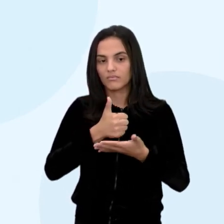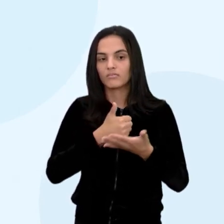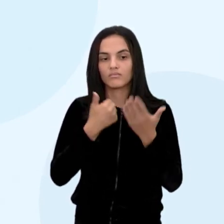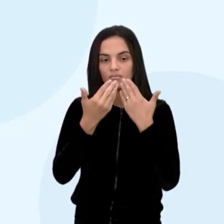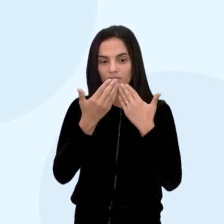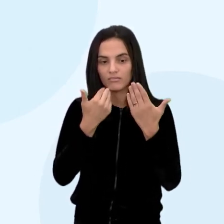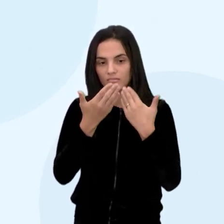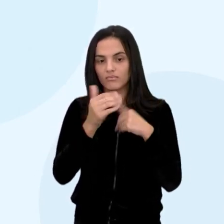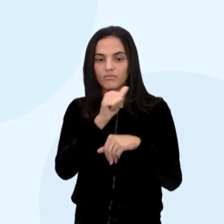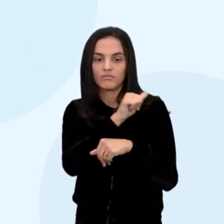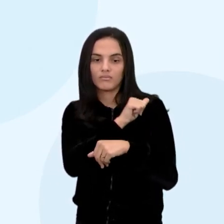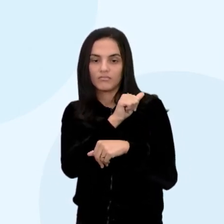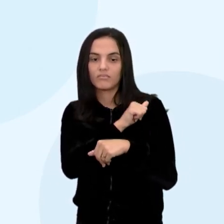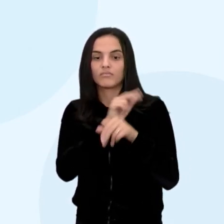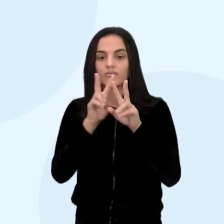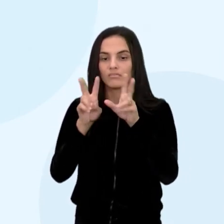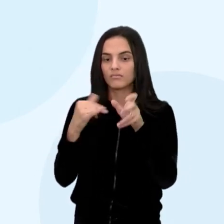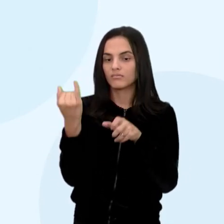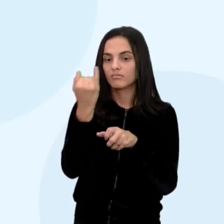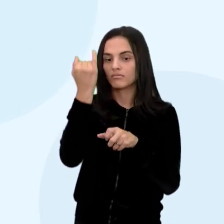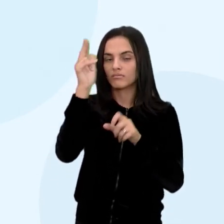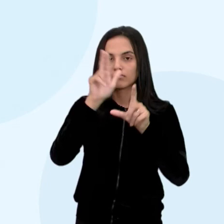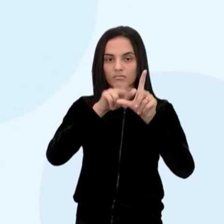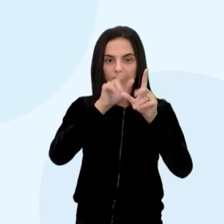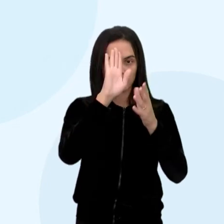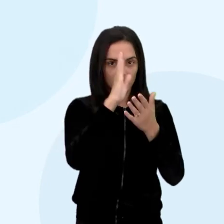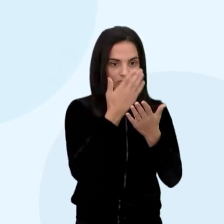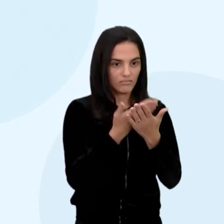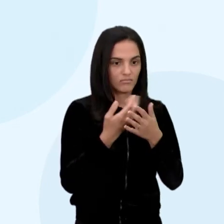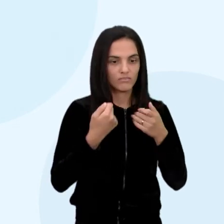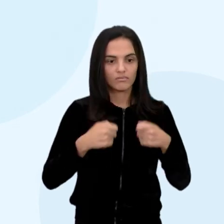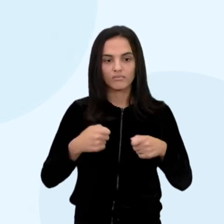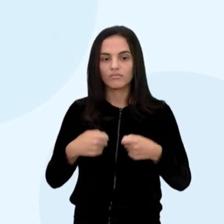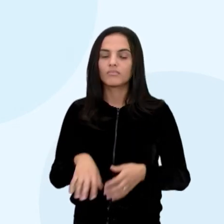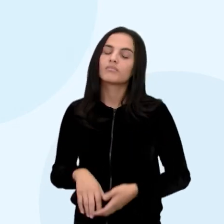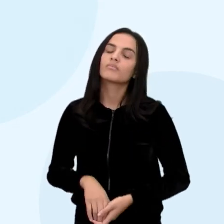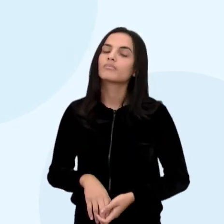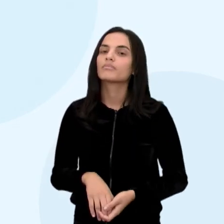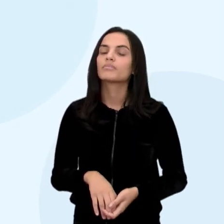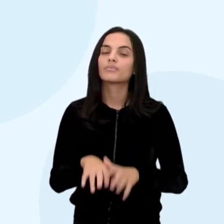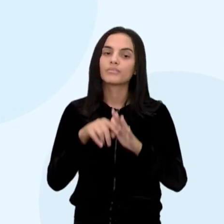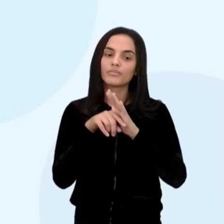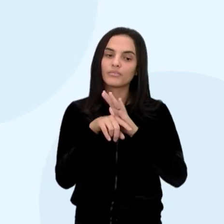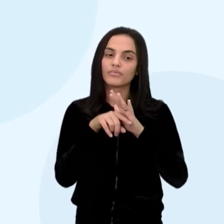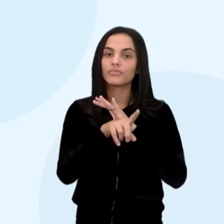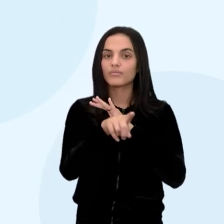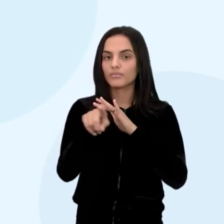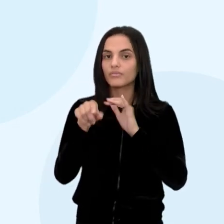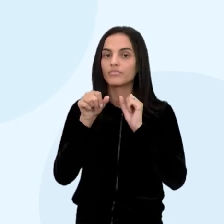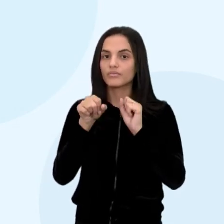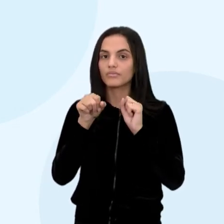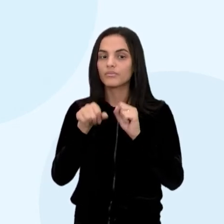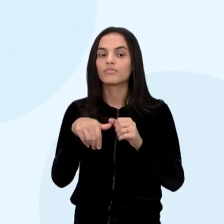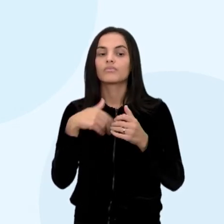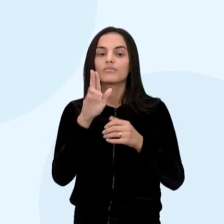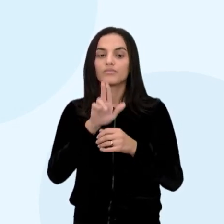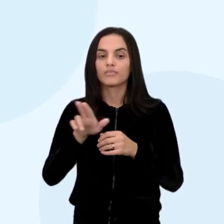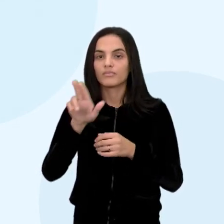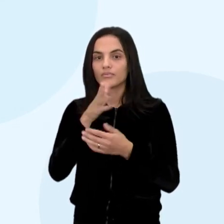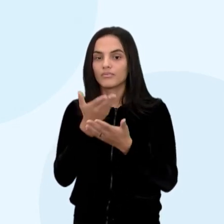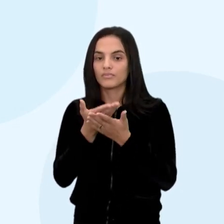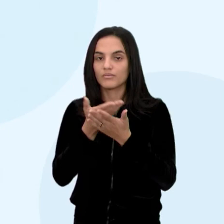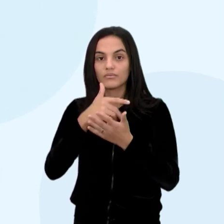básica. Aí conversa aí com os estudantes sobre a importância das fontes confiáveis. E nessa pesquisa aí vocês podem até usar aulas anteriores